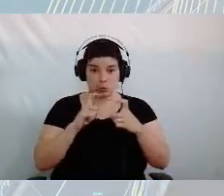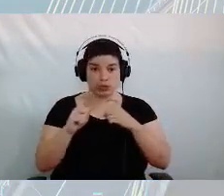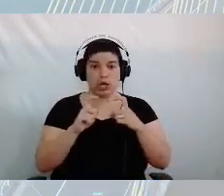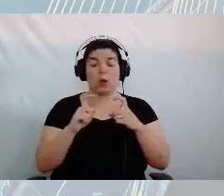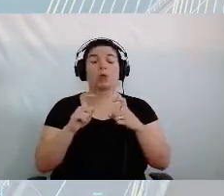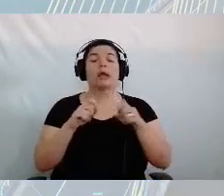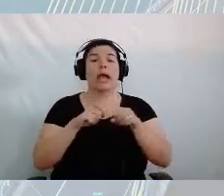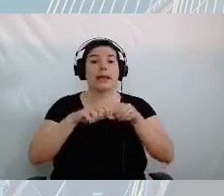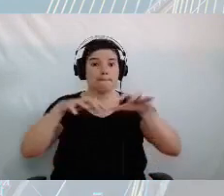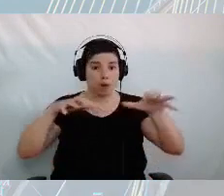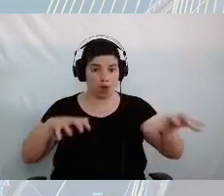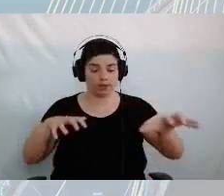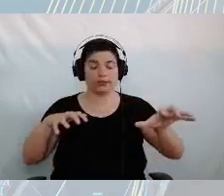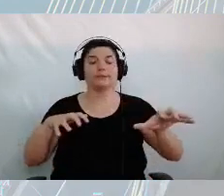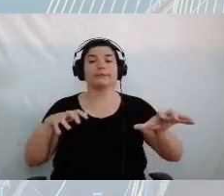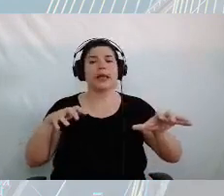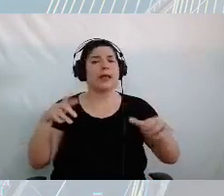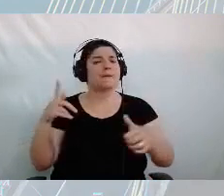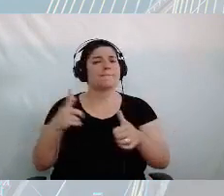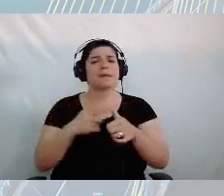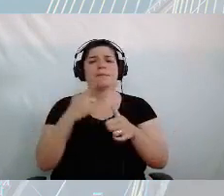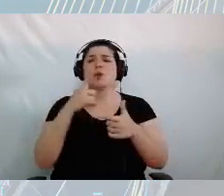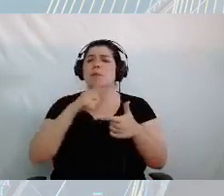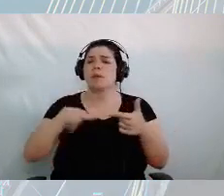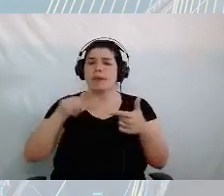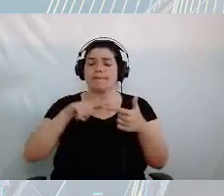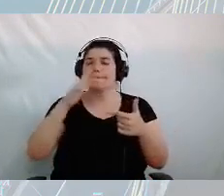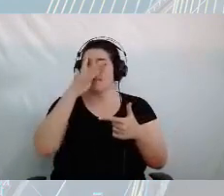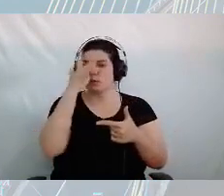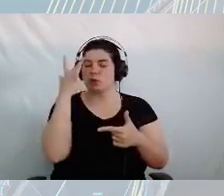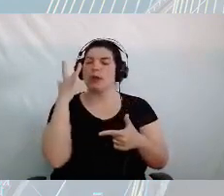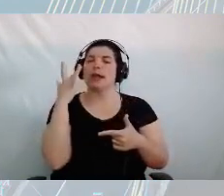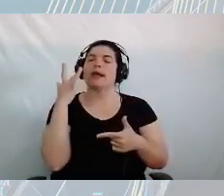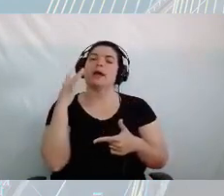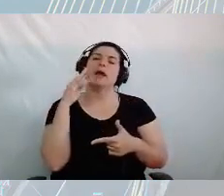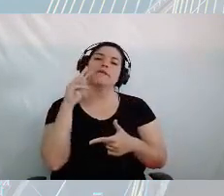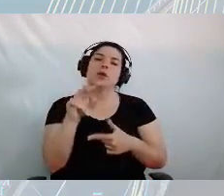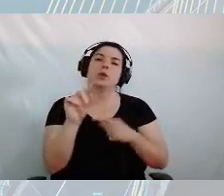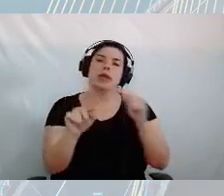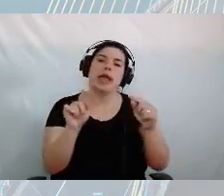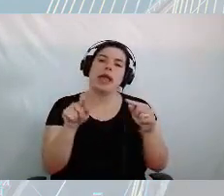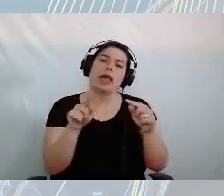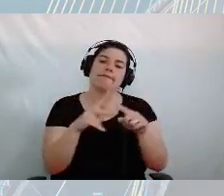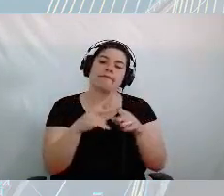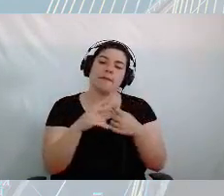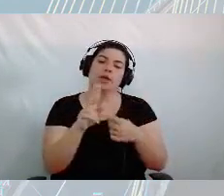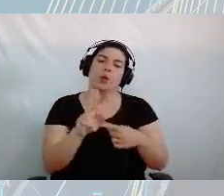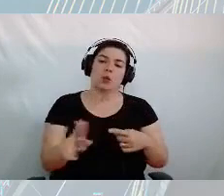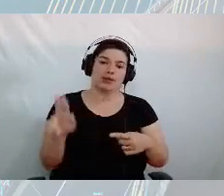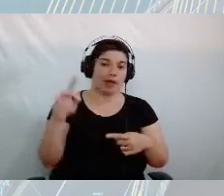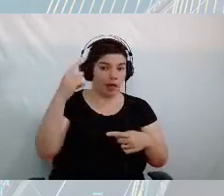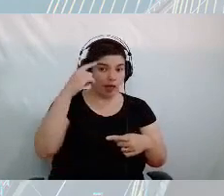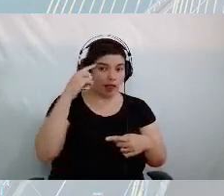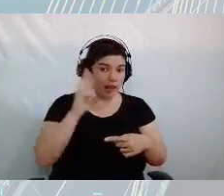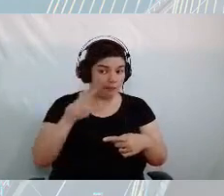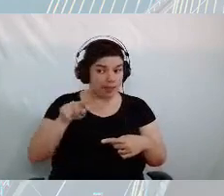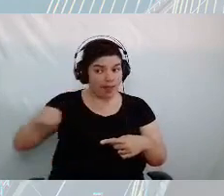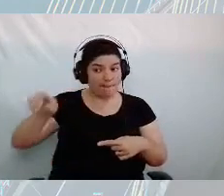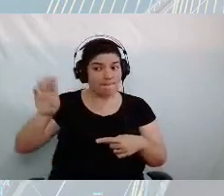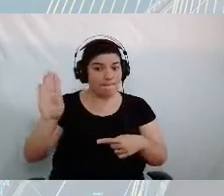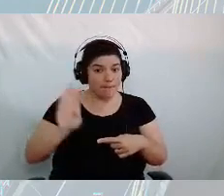primeiro problema que as pessoas viam no nosso cliente era o uso da ferramenta. Lembrem-se, eles são biólogos, devem entender